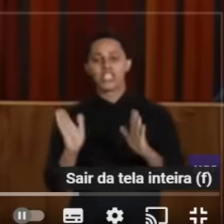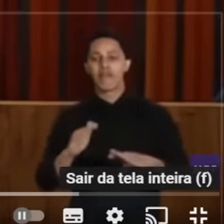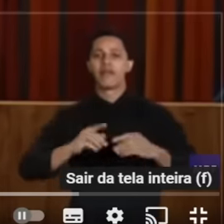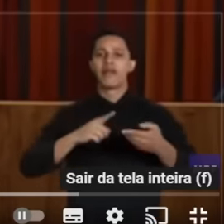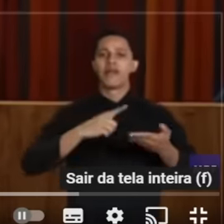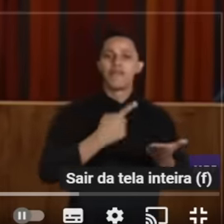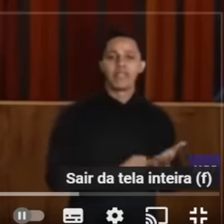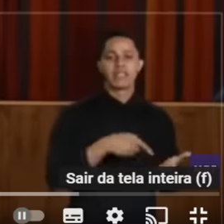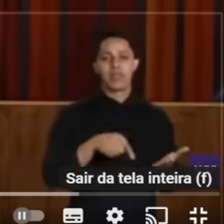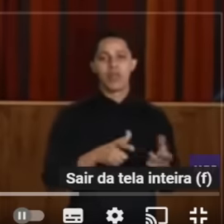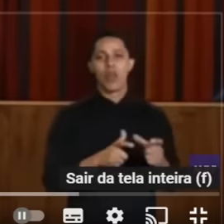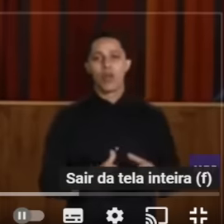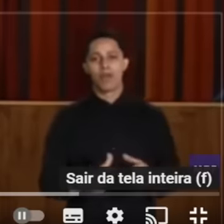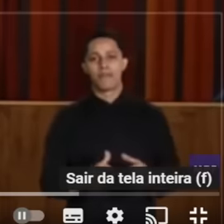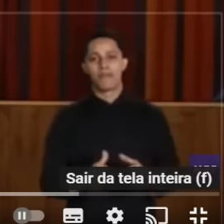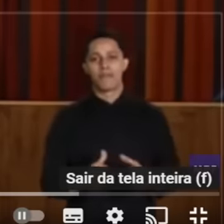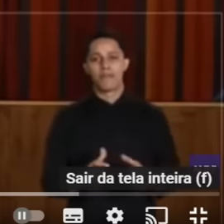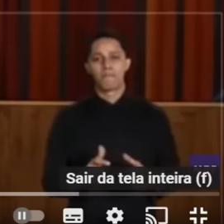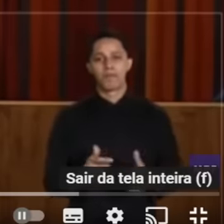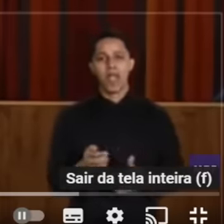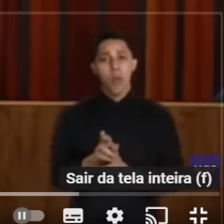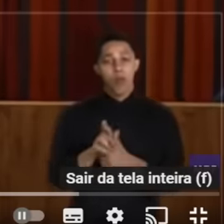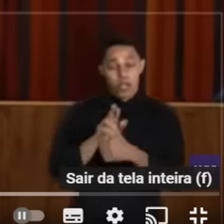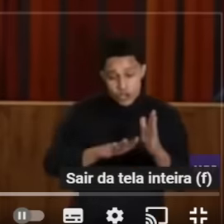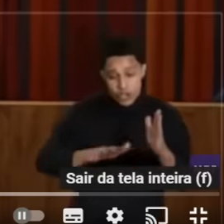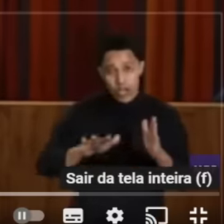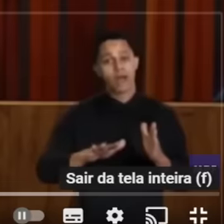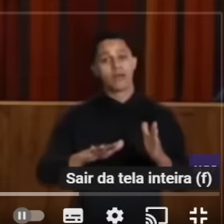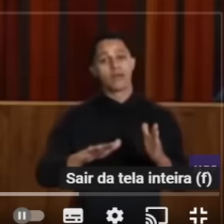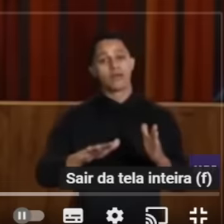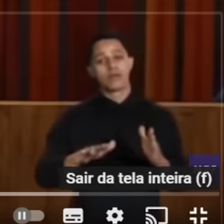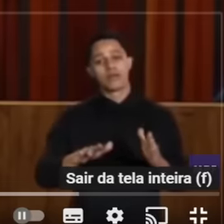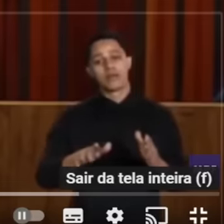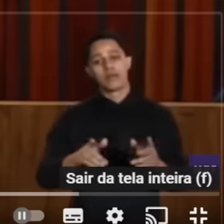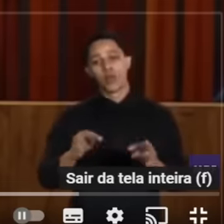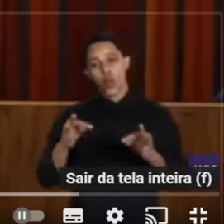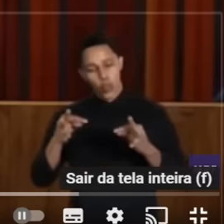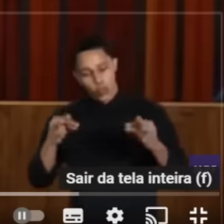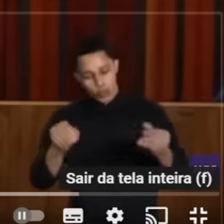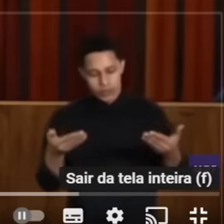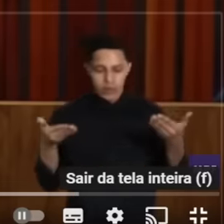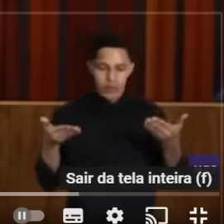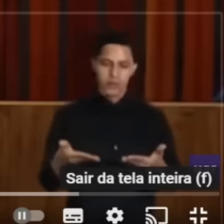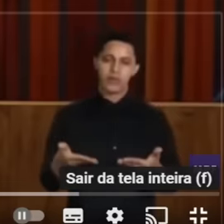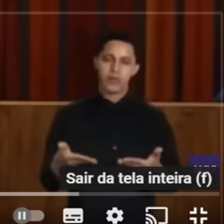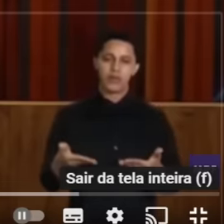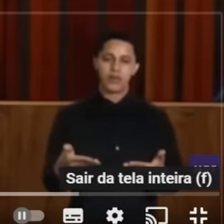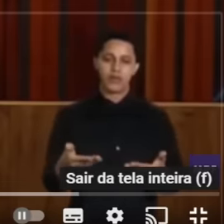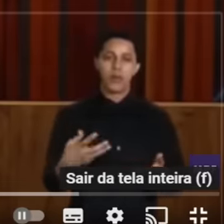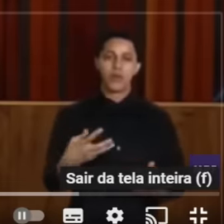análise desse cara o Carlos Frederico Santos subprocurador geral da república na